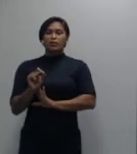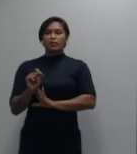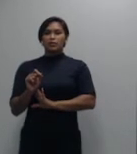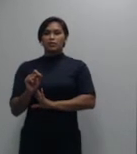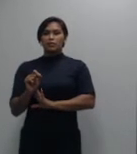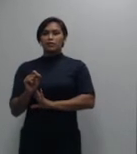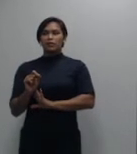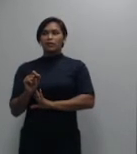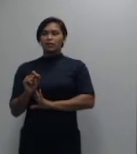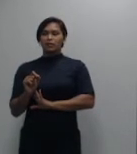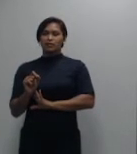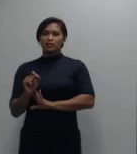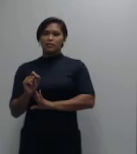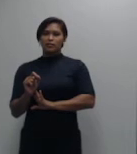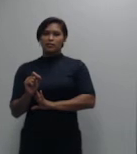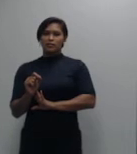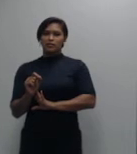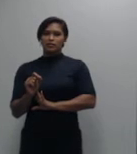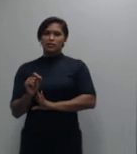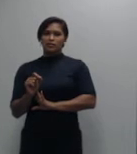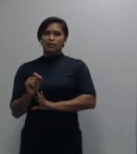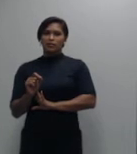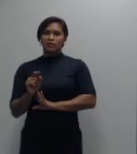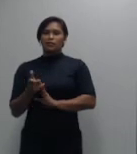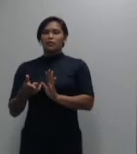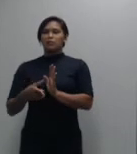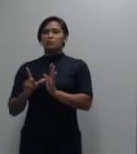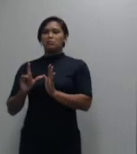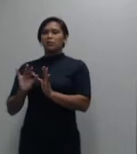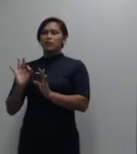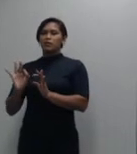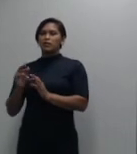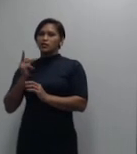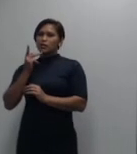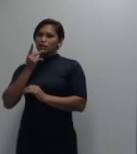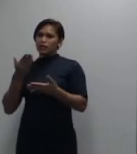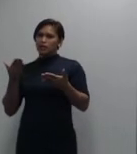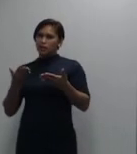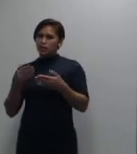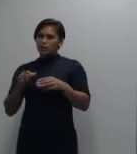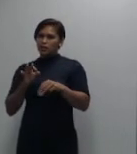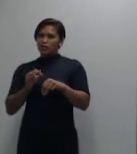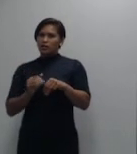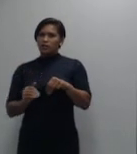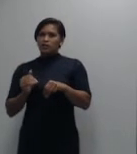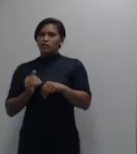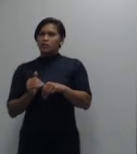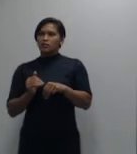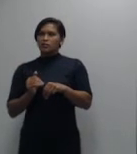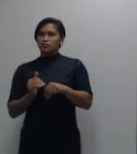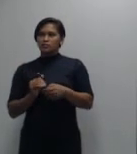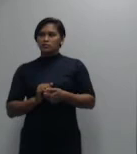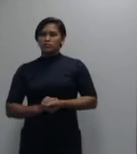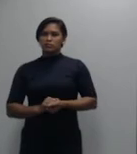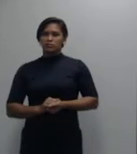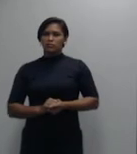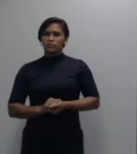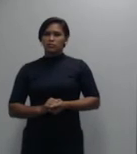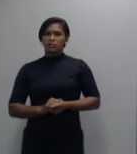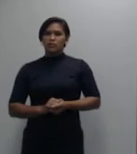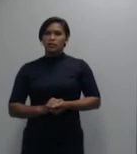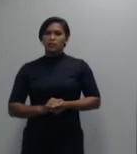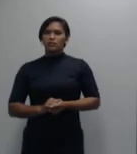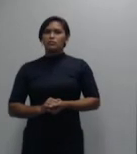disponibilização do voto com antecedência pelo Ministro Humberto Martins e também a exposição